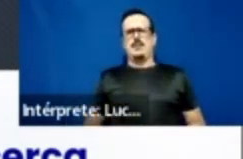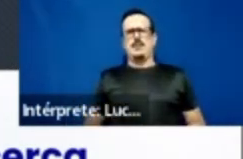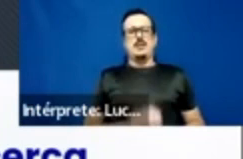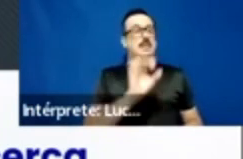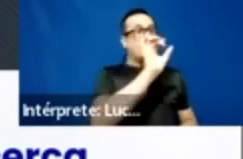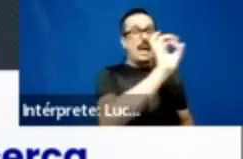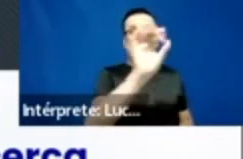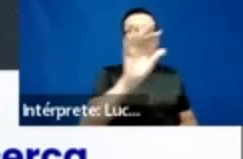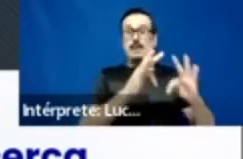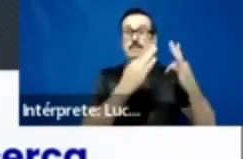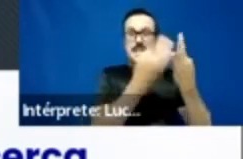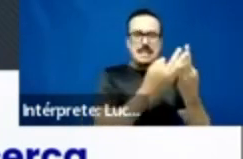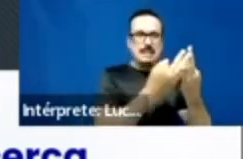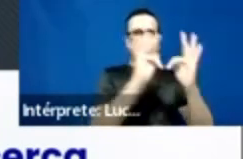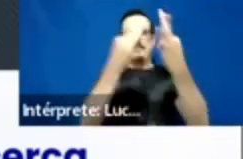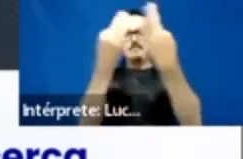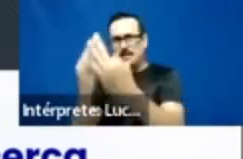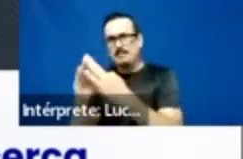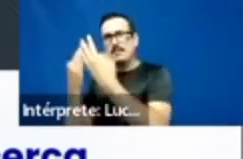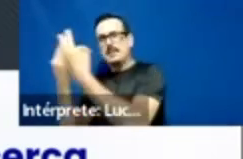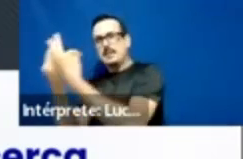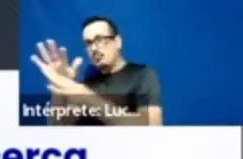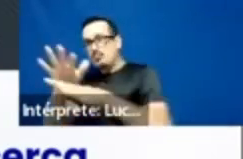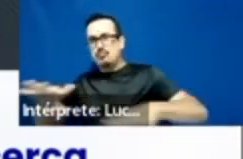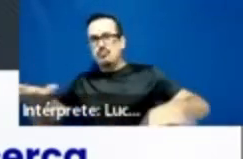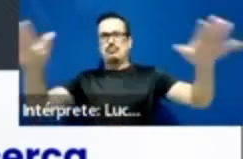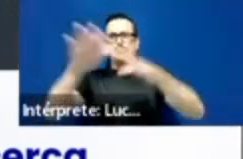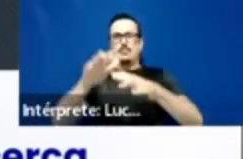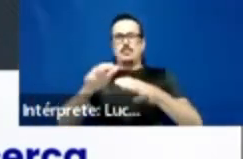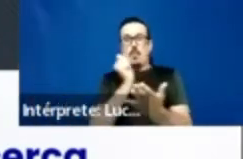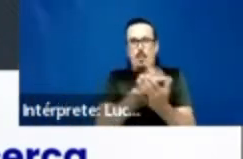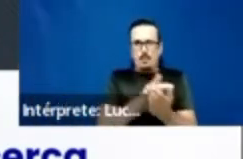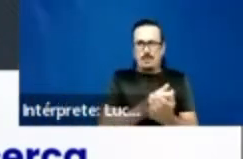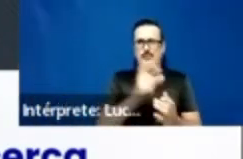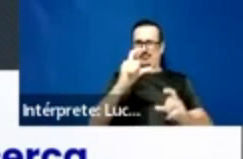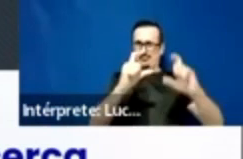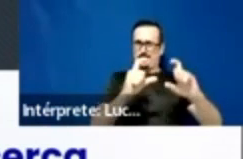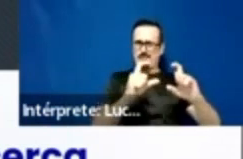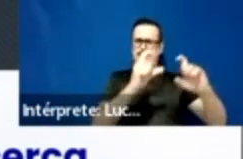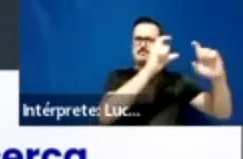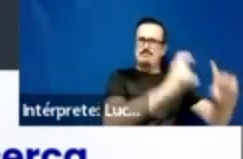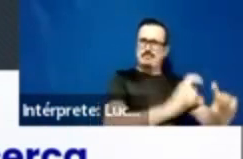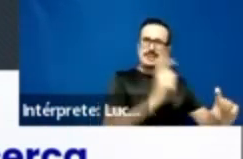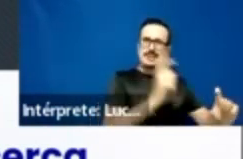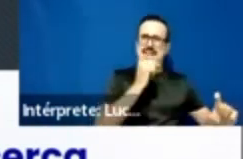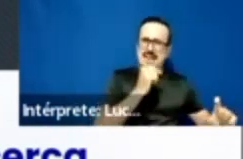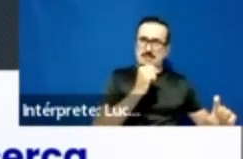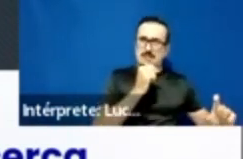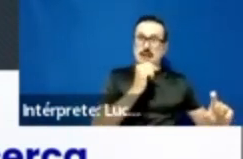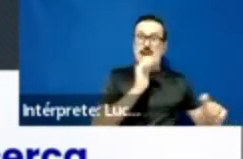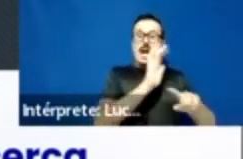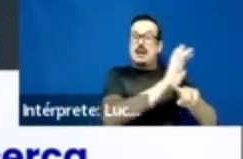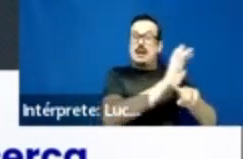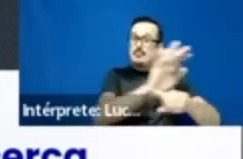tecnologia vai poder reduzir a acidez do seu organismo, vai poder neutralizar o excesso de radical livre, como o